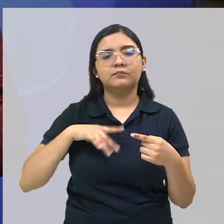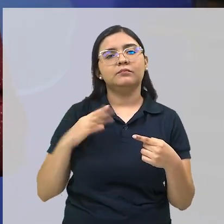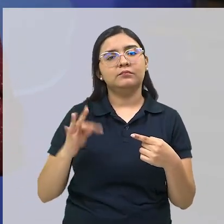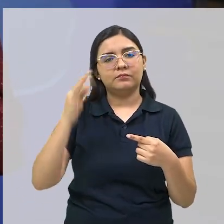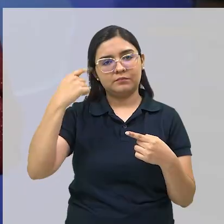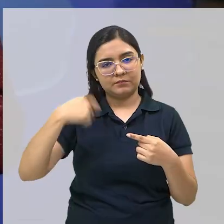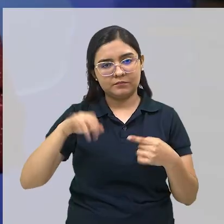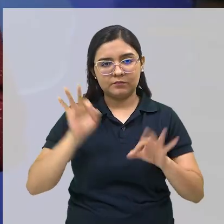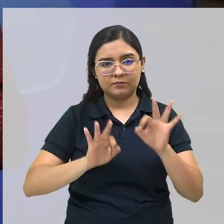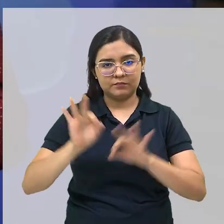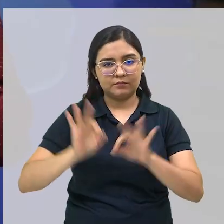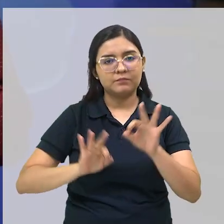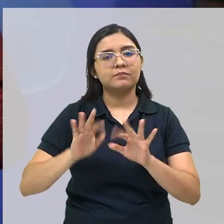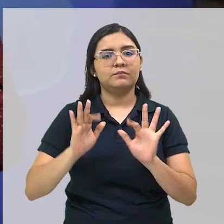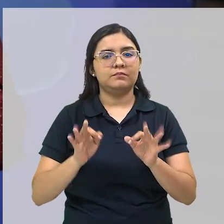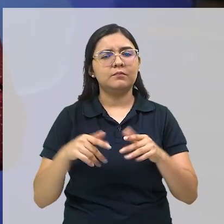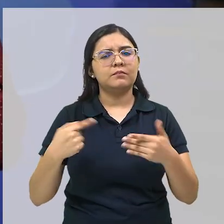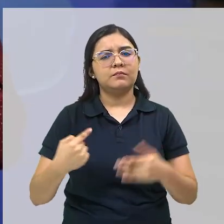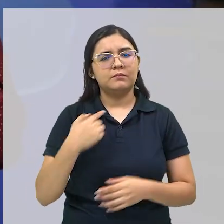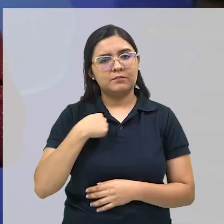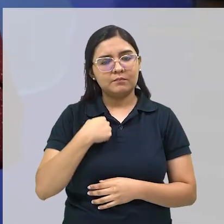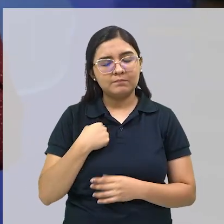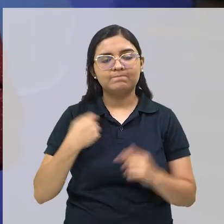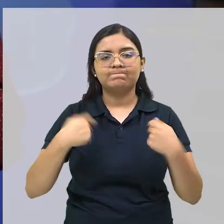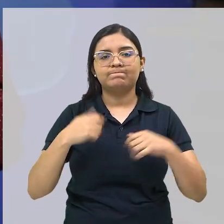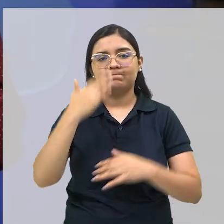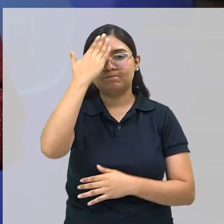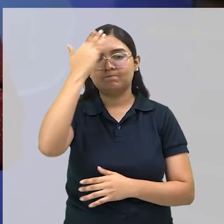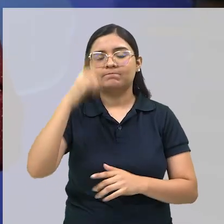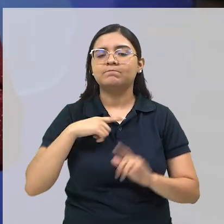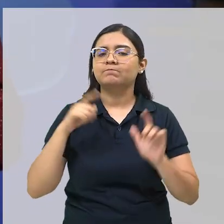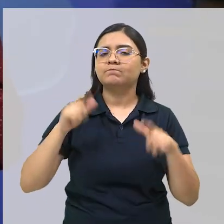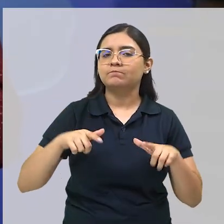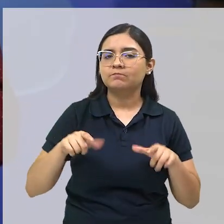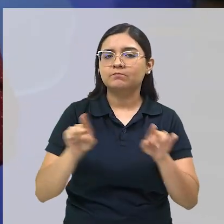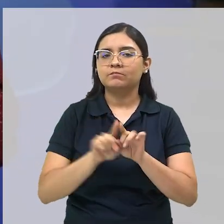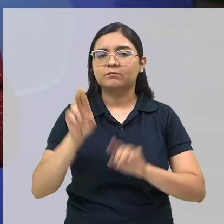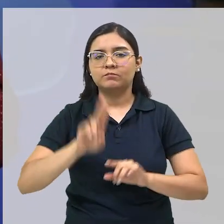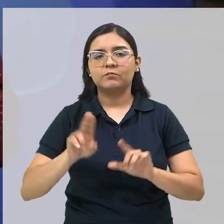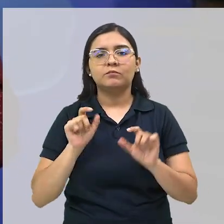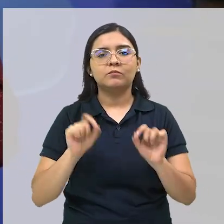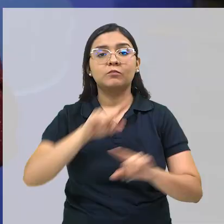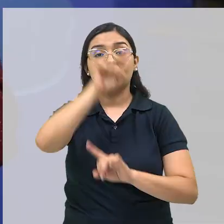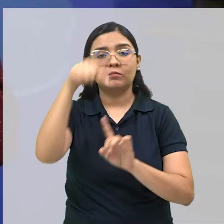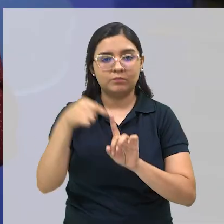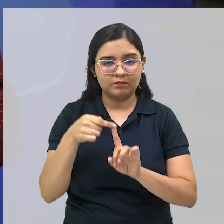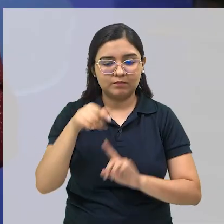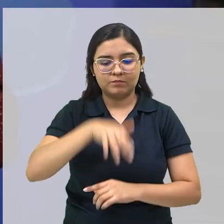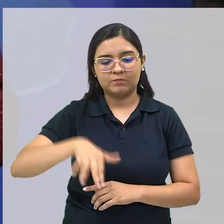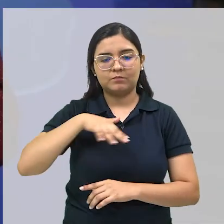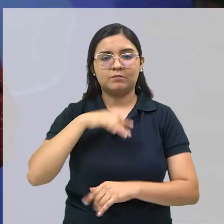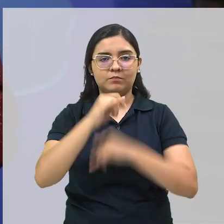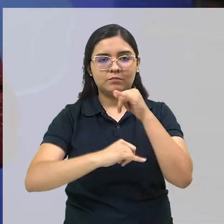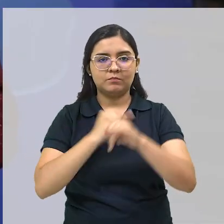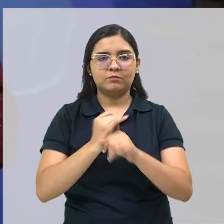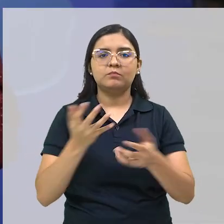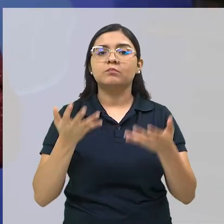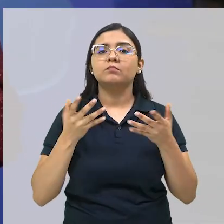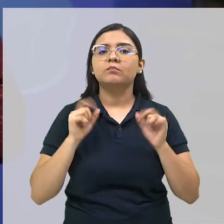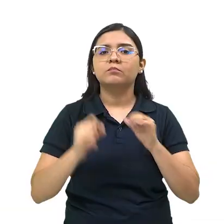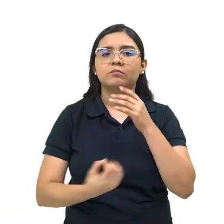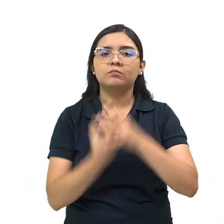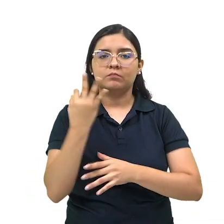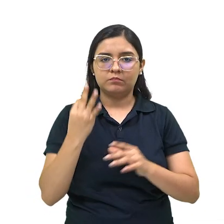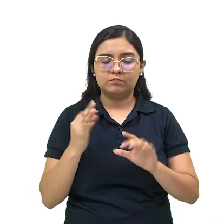ter organização. Eu preciso saber aonde eu estou e o que eu quero no meio digital, tá? O que eu quero